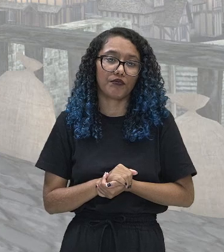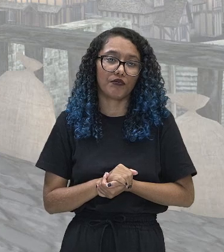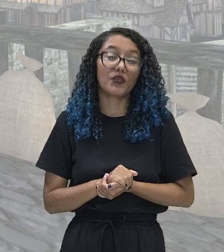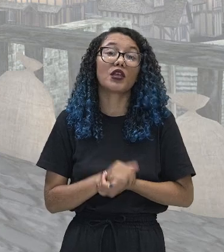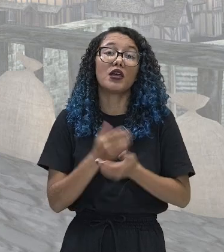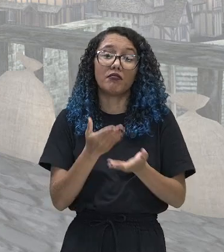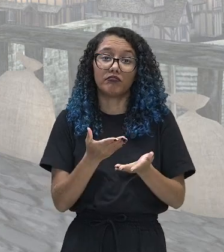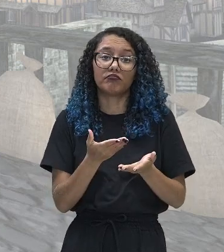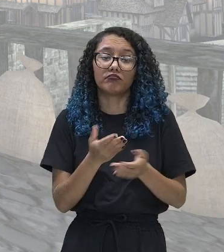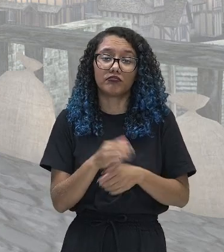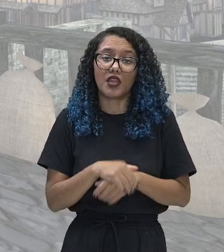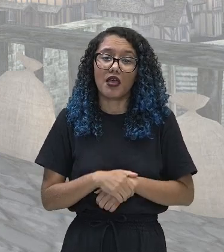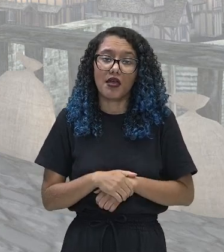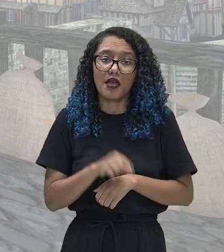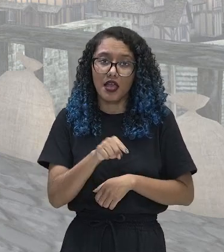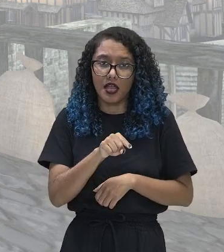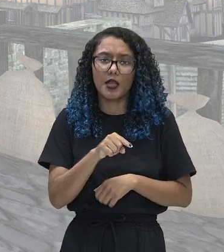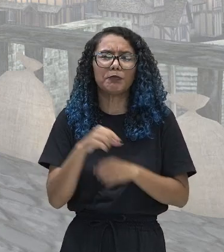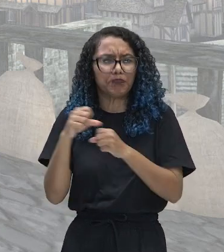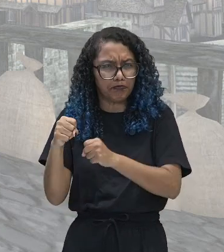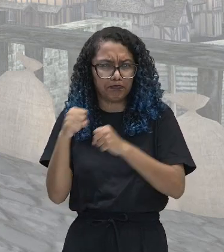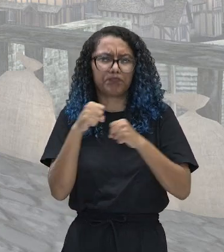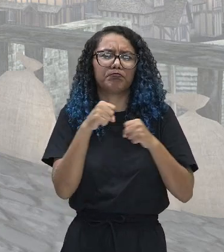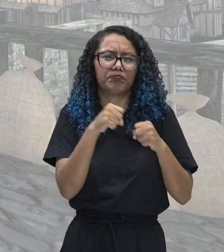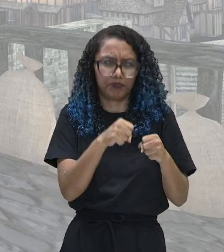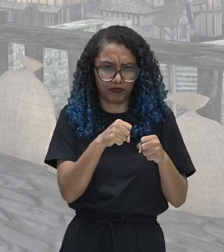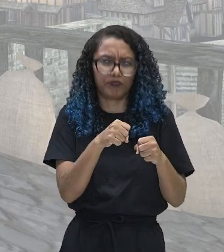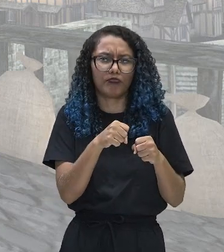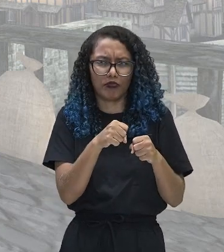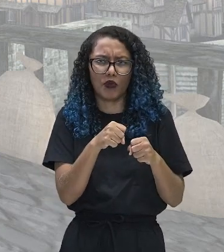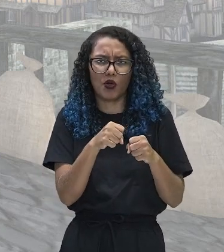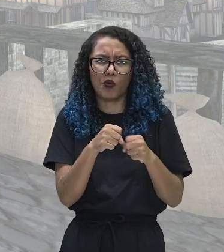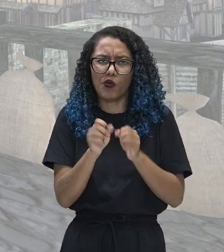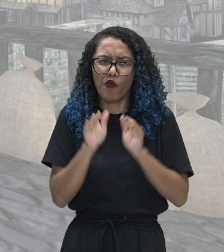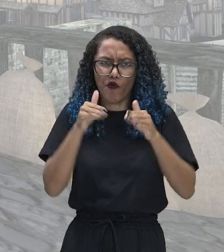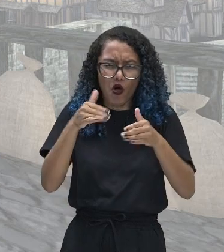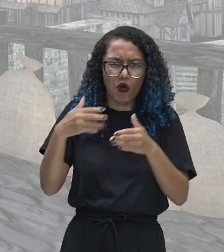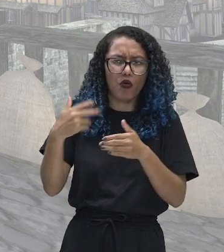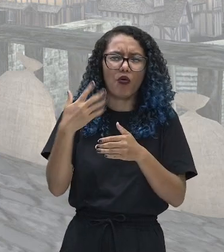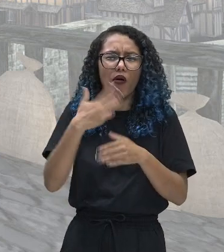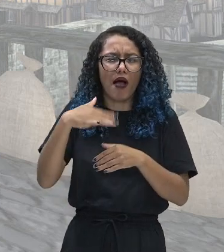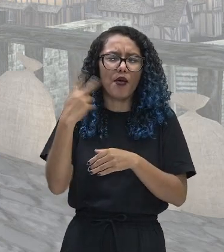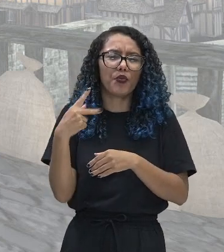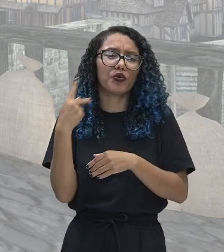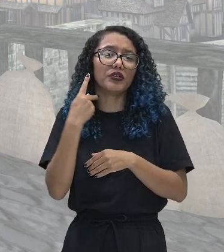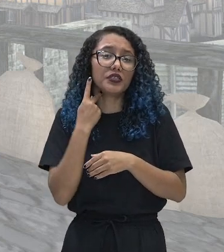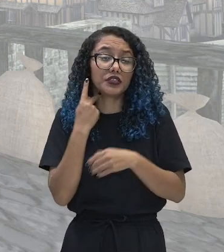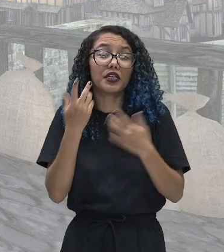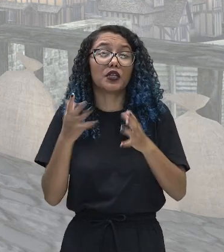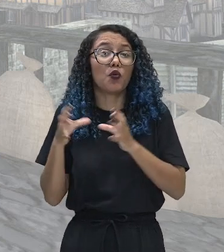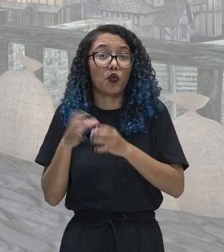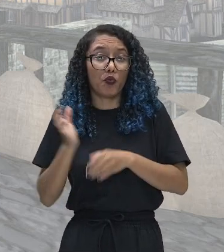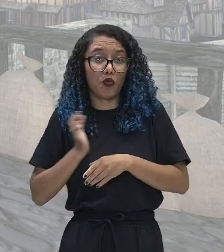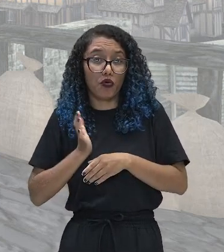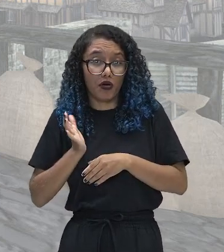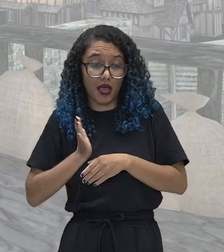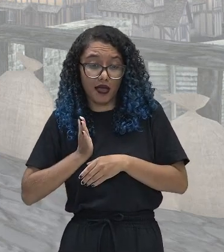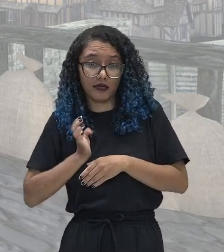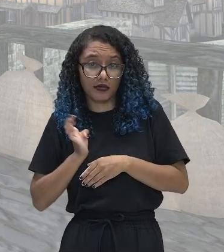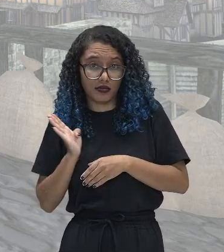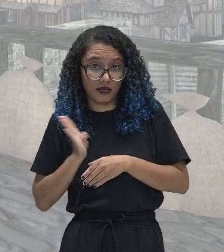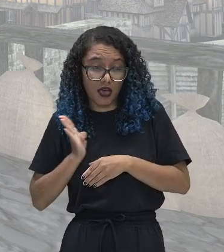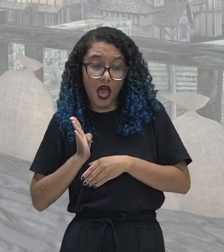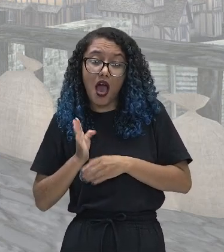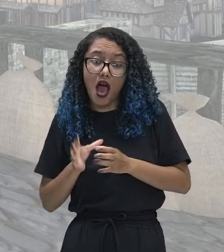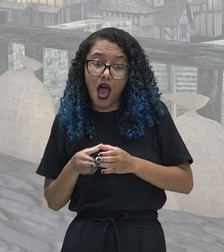de algumas manobras políticas e o parlamento e a burguesia apoia essa tomada de poder, mas, em